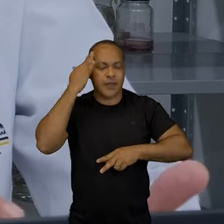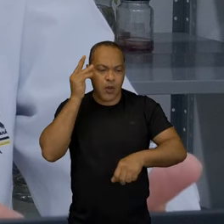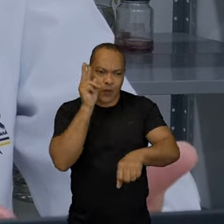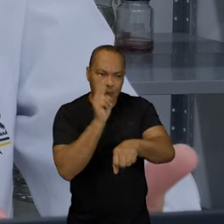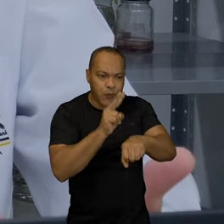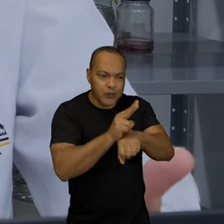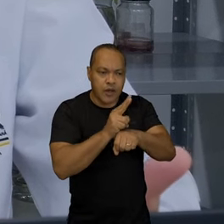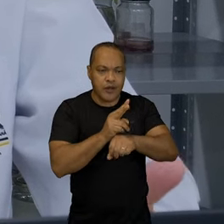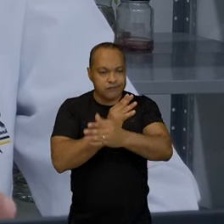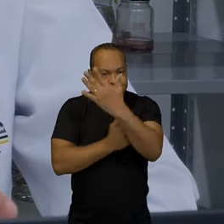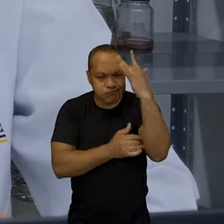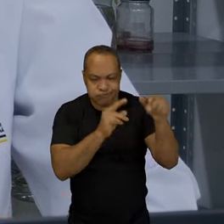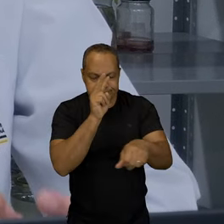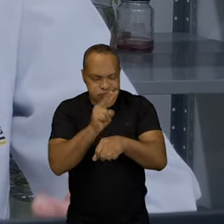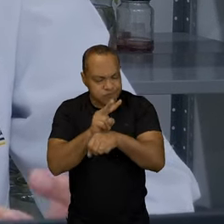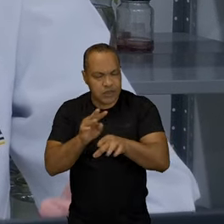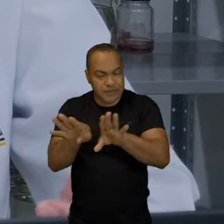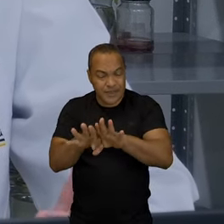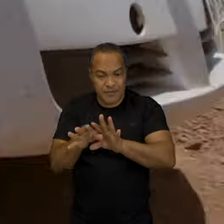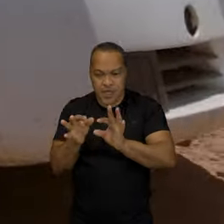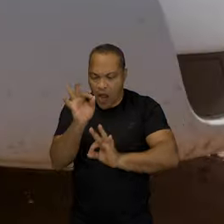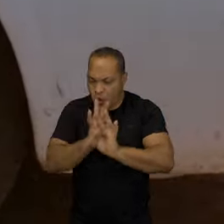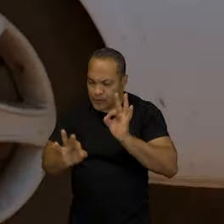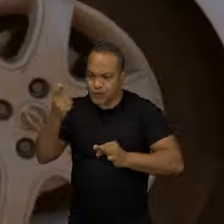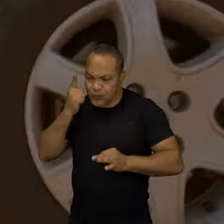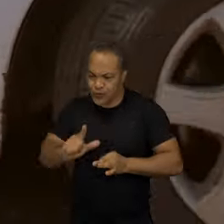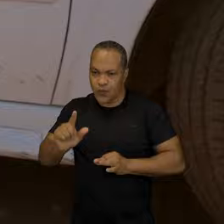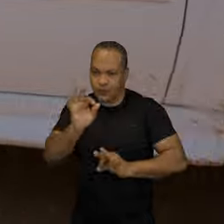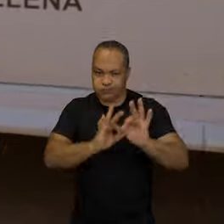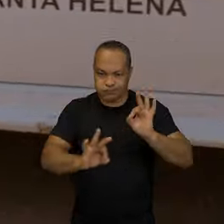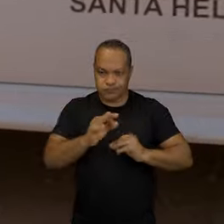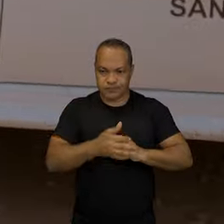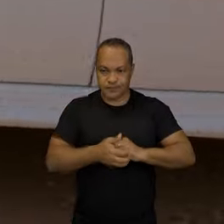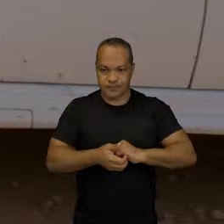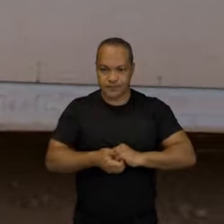conservação, preservação e a restauração.